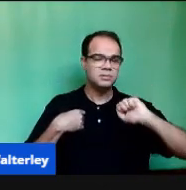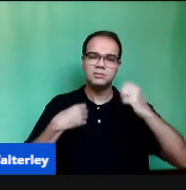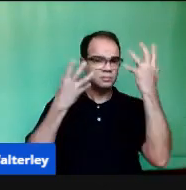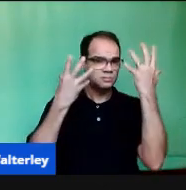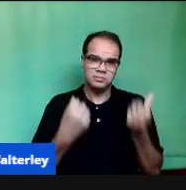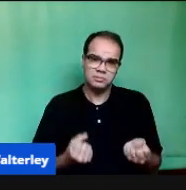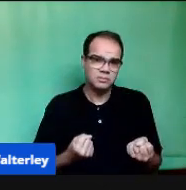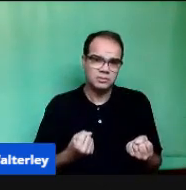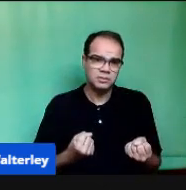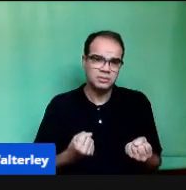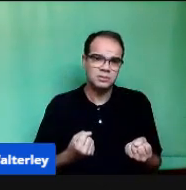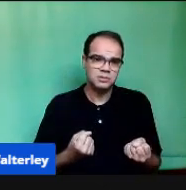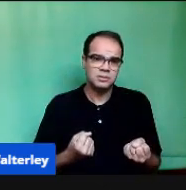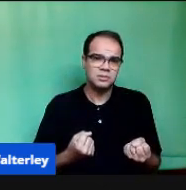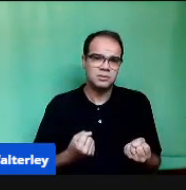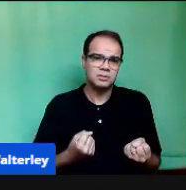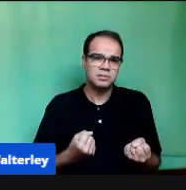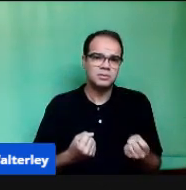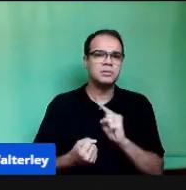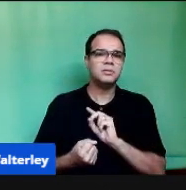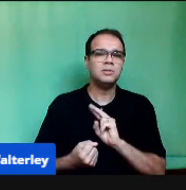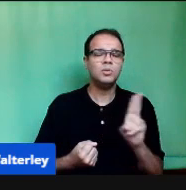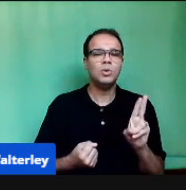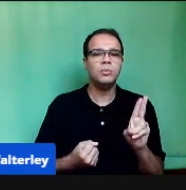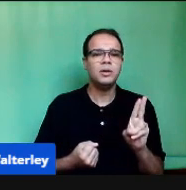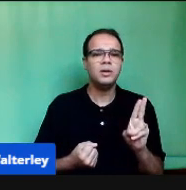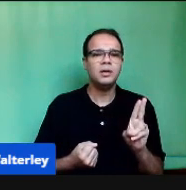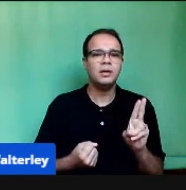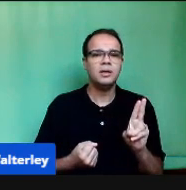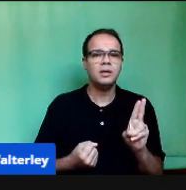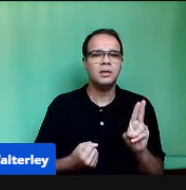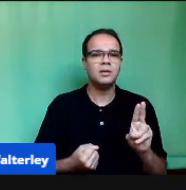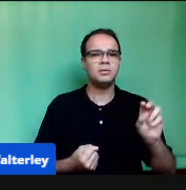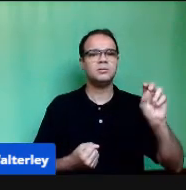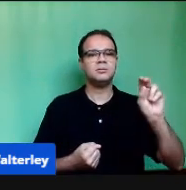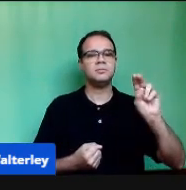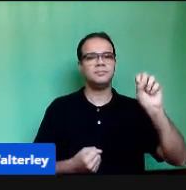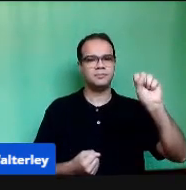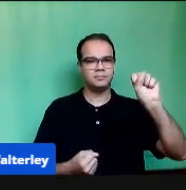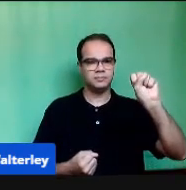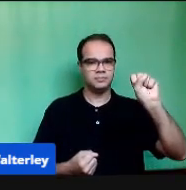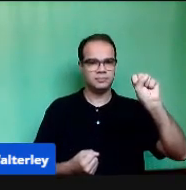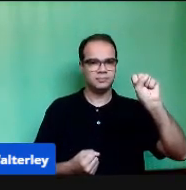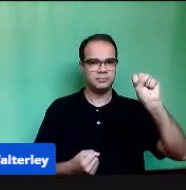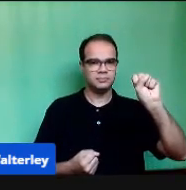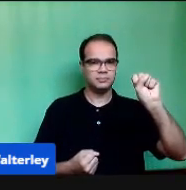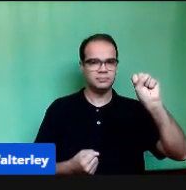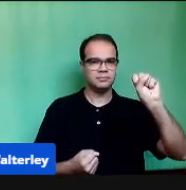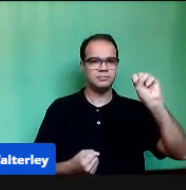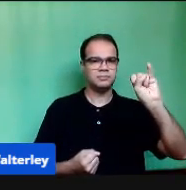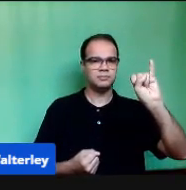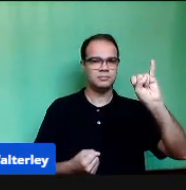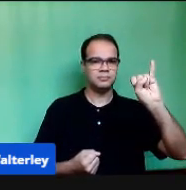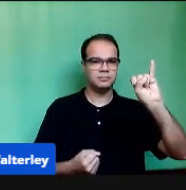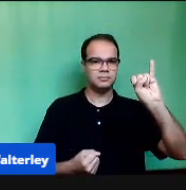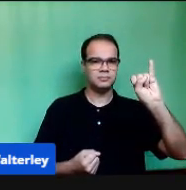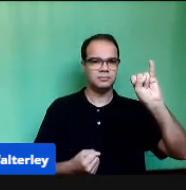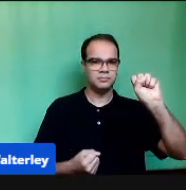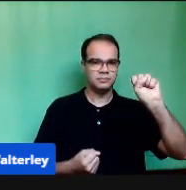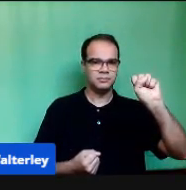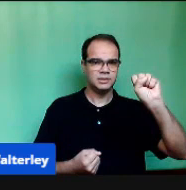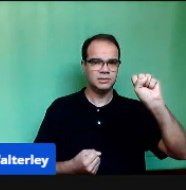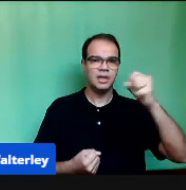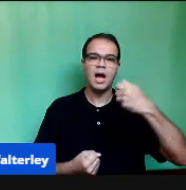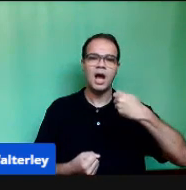como identidade nossa, nós chamamos de pessoas cis. Então, se vocês ouvirem esse termo, nós estamos